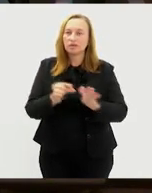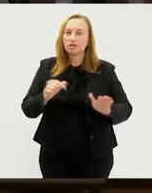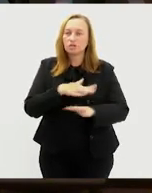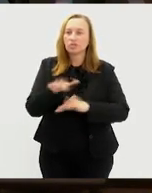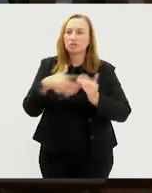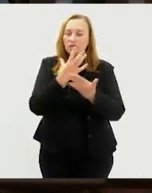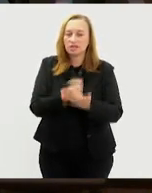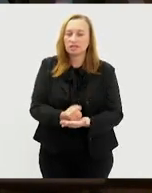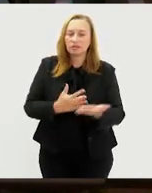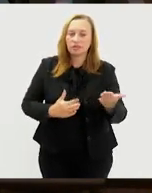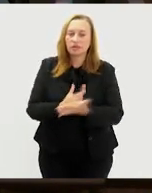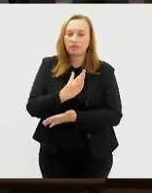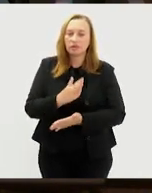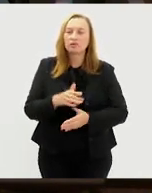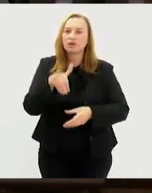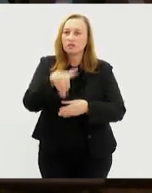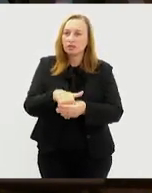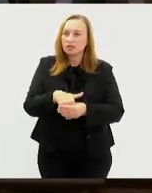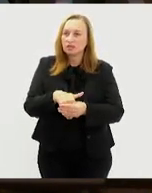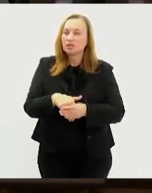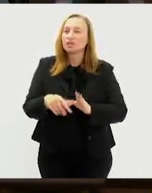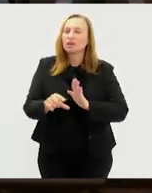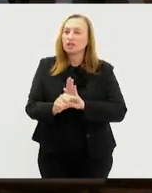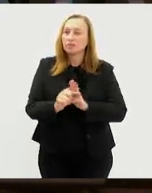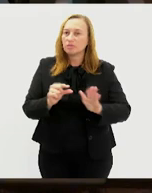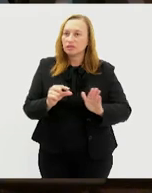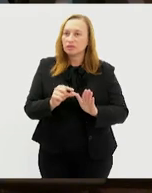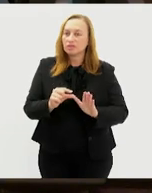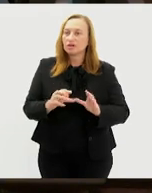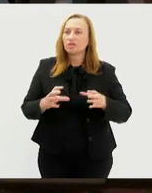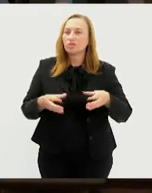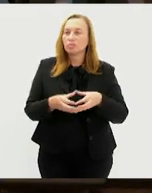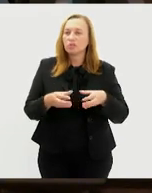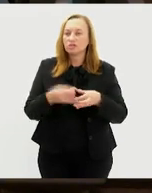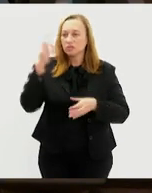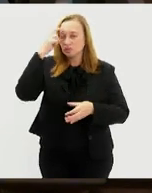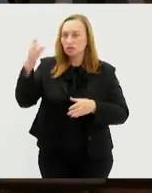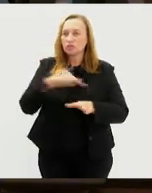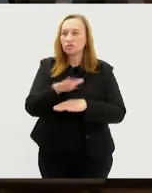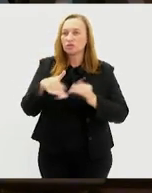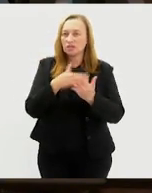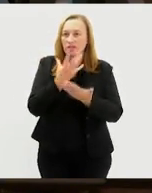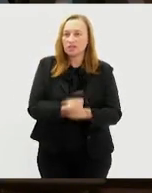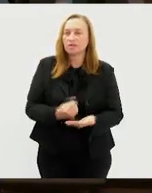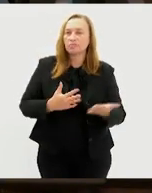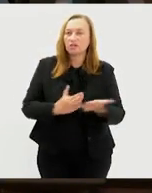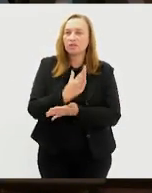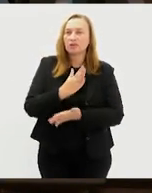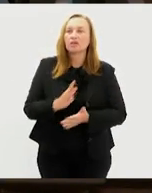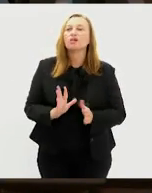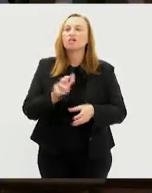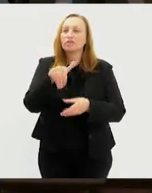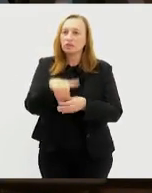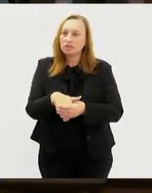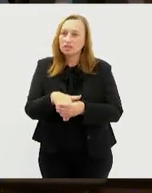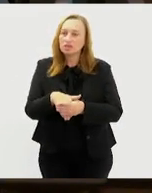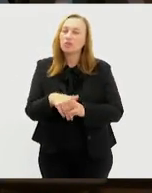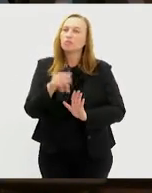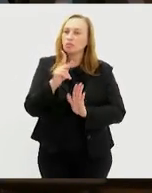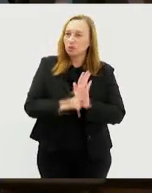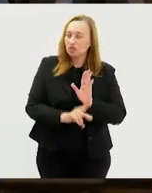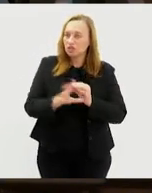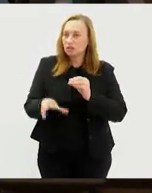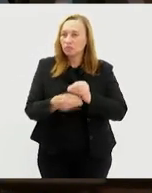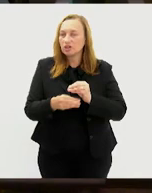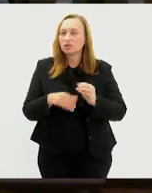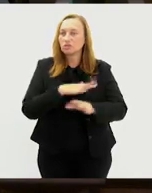aprovado em votação as emendas da comissão de Cultura senhores que aprova permane como estão aprovado em votação o projeto assim emendado senhores